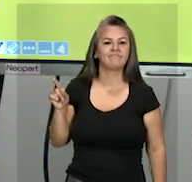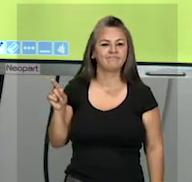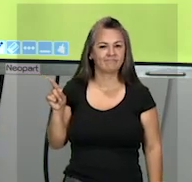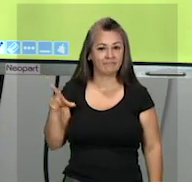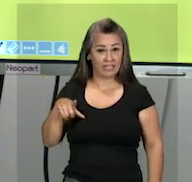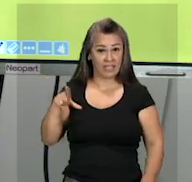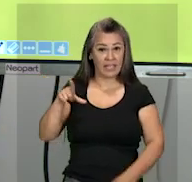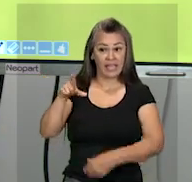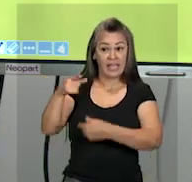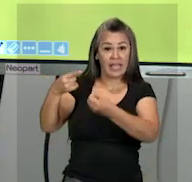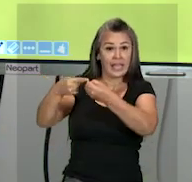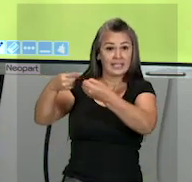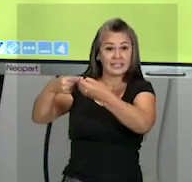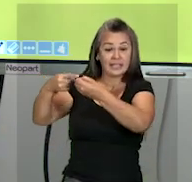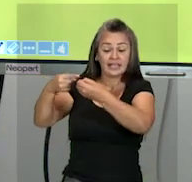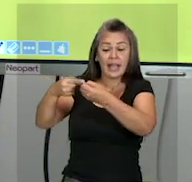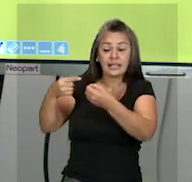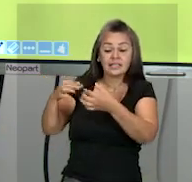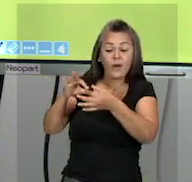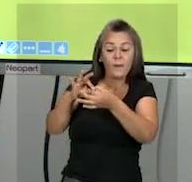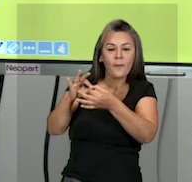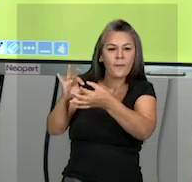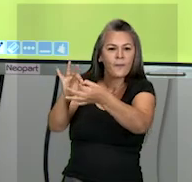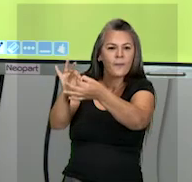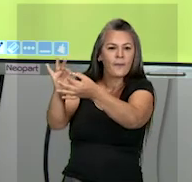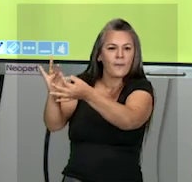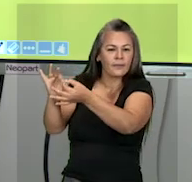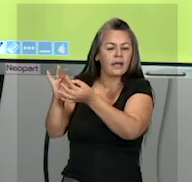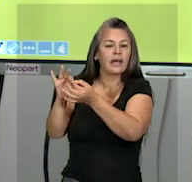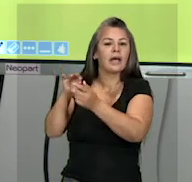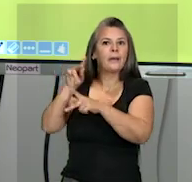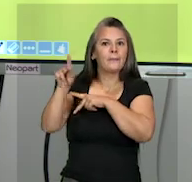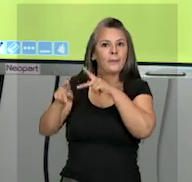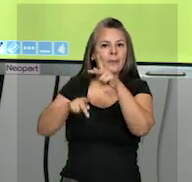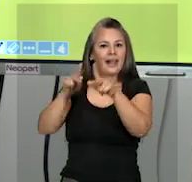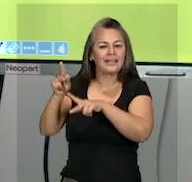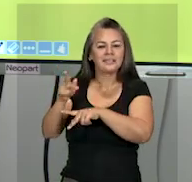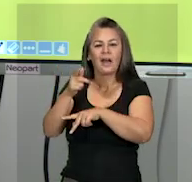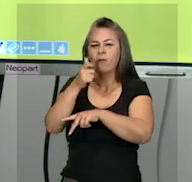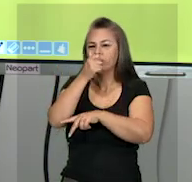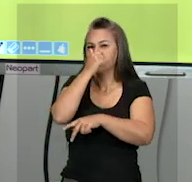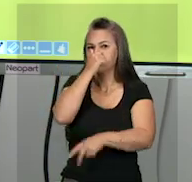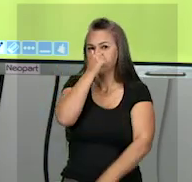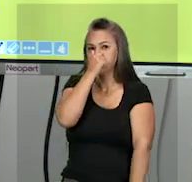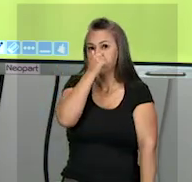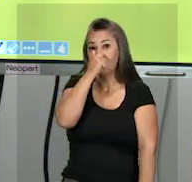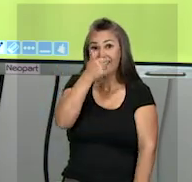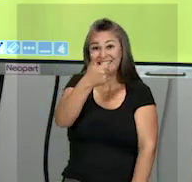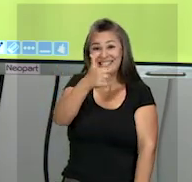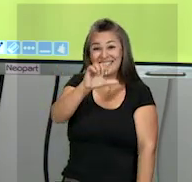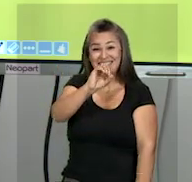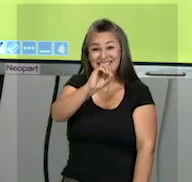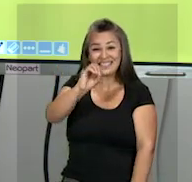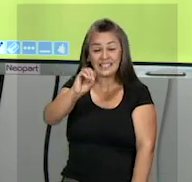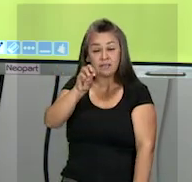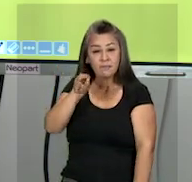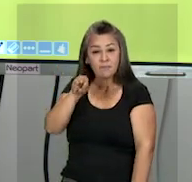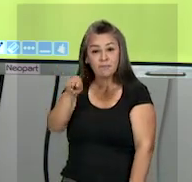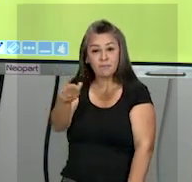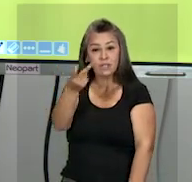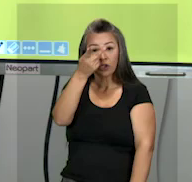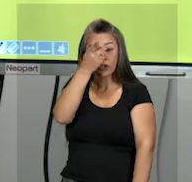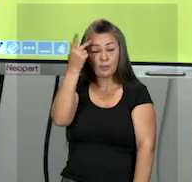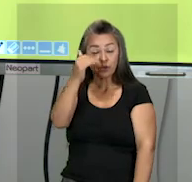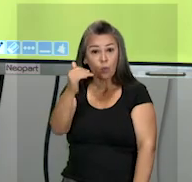com Hiroshima, com Nagoya, e essas cidades formam uma megalópole que vai ter mais de 100 milhões de pessoas. Então,